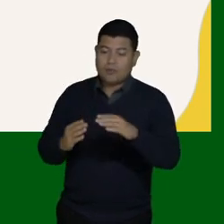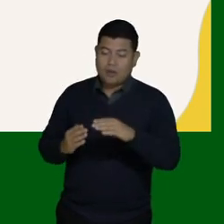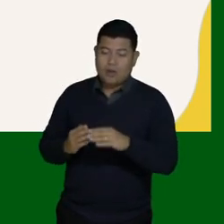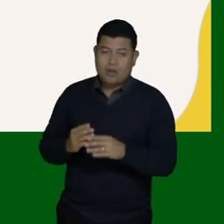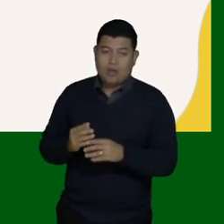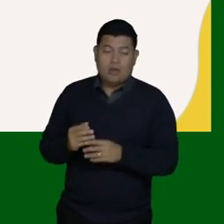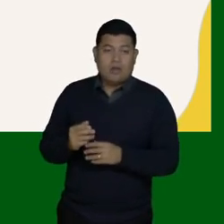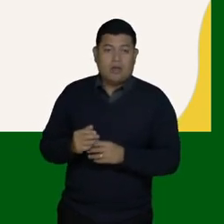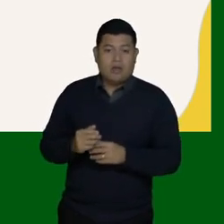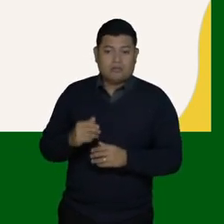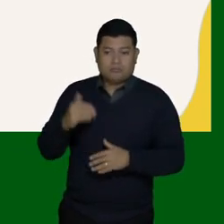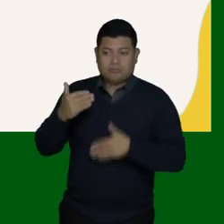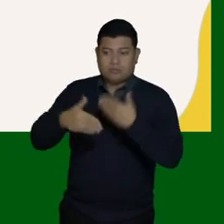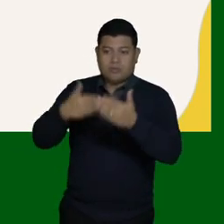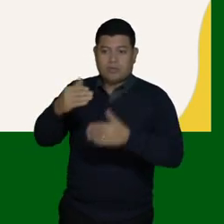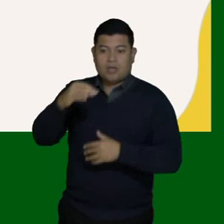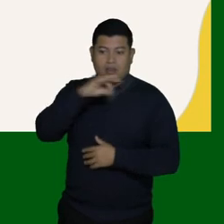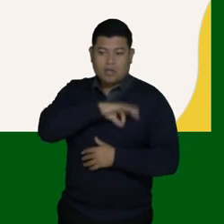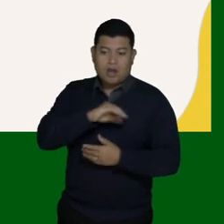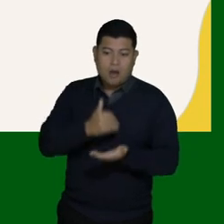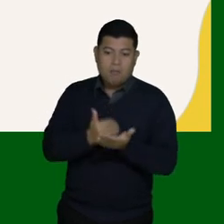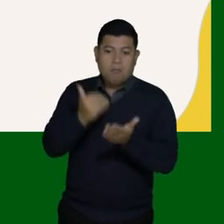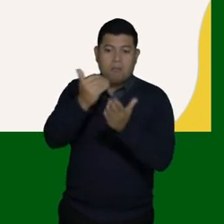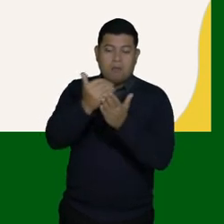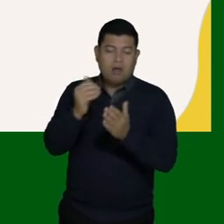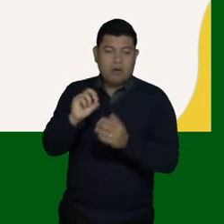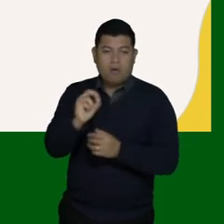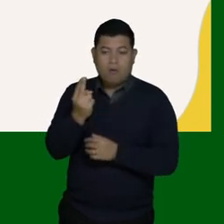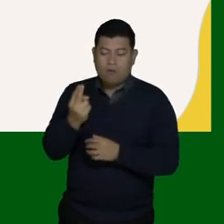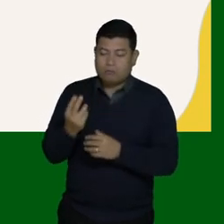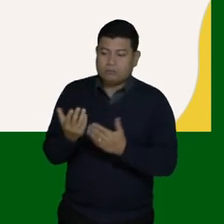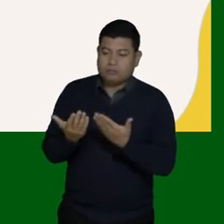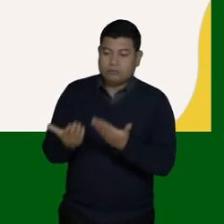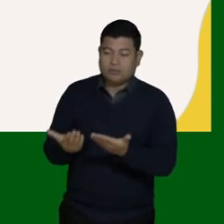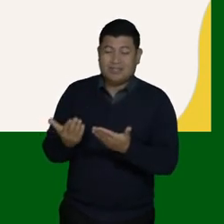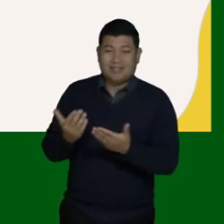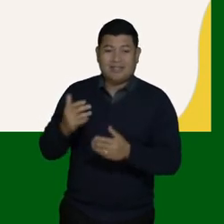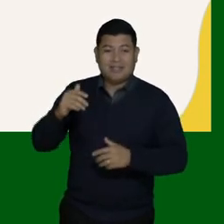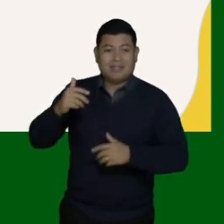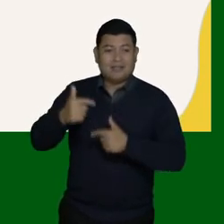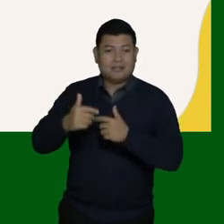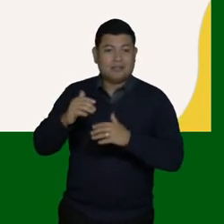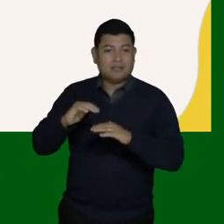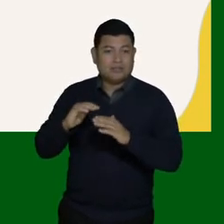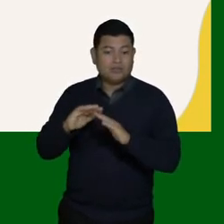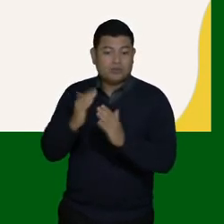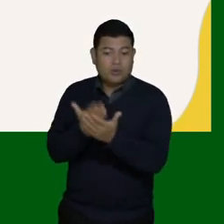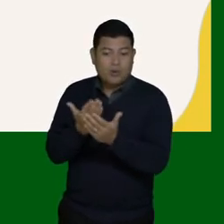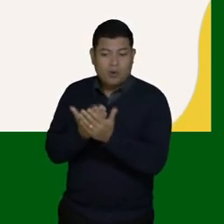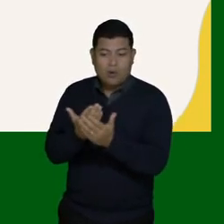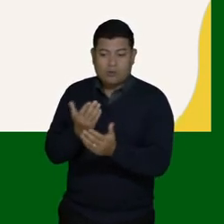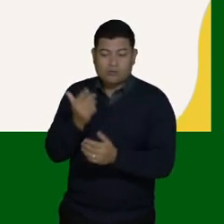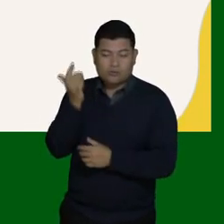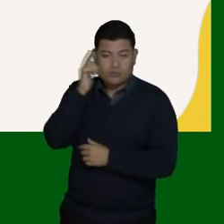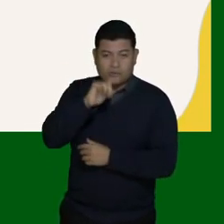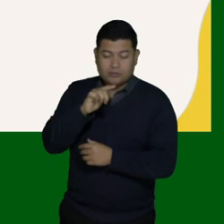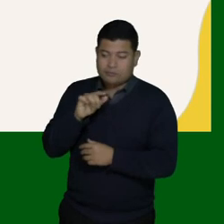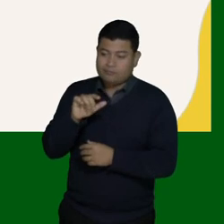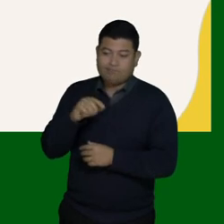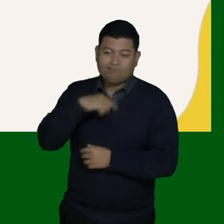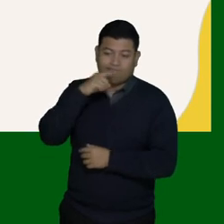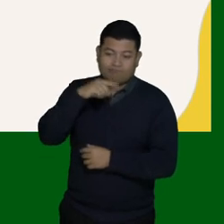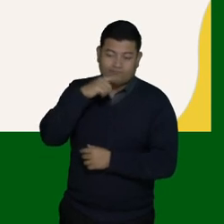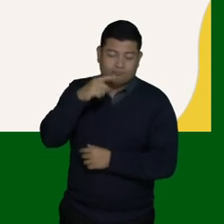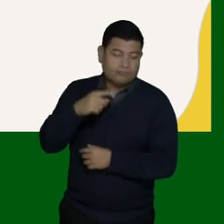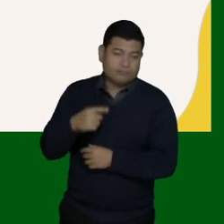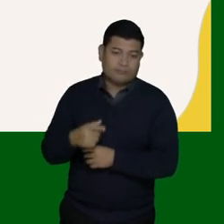econômica e nem laboral Ou seja a gente só tem os agravos se somando quando